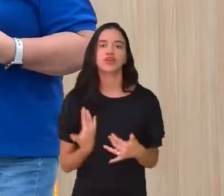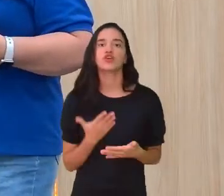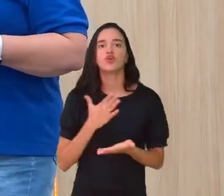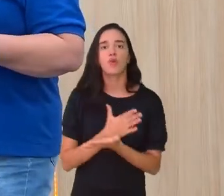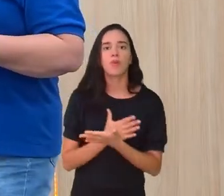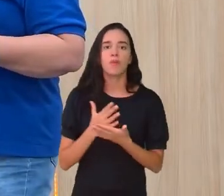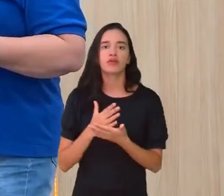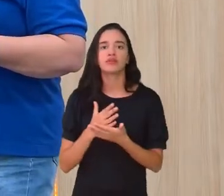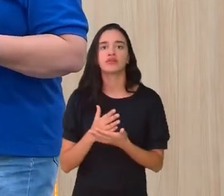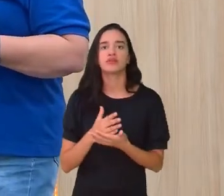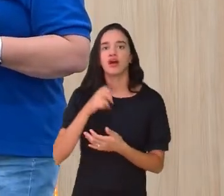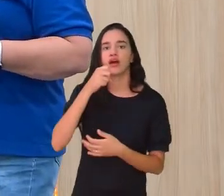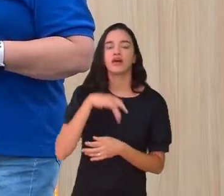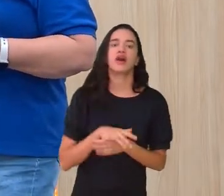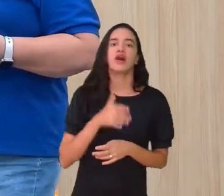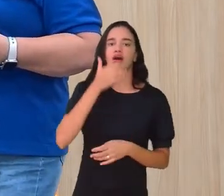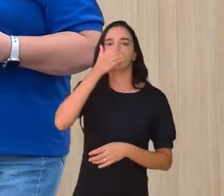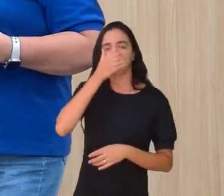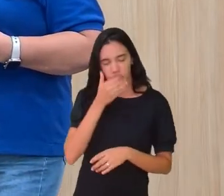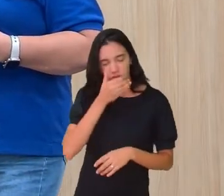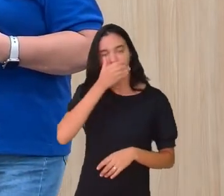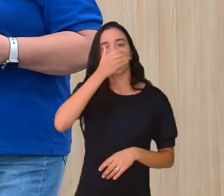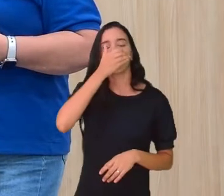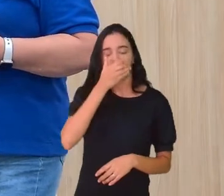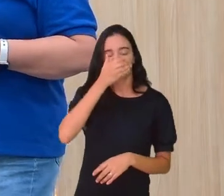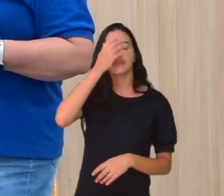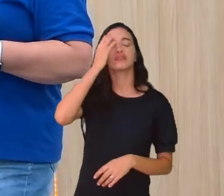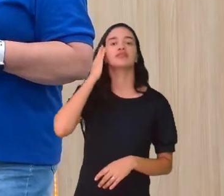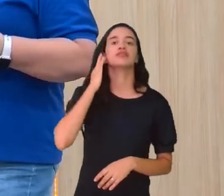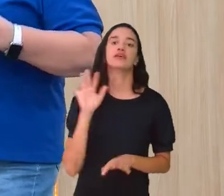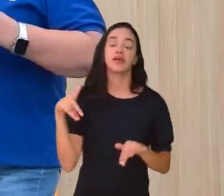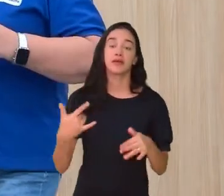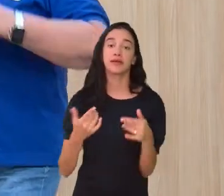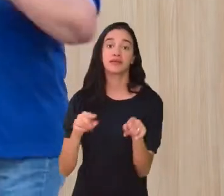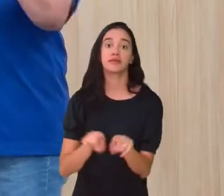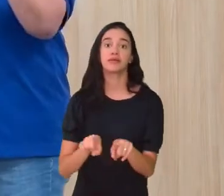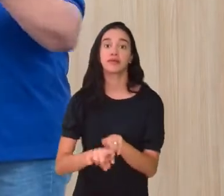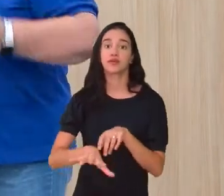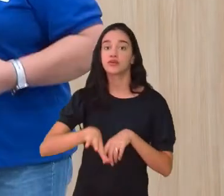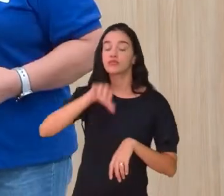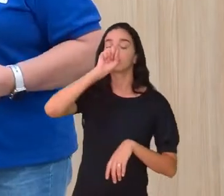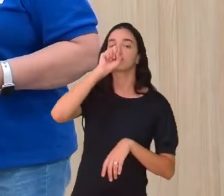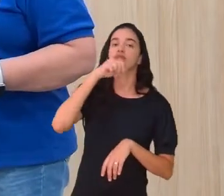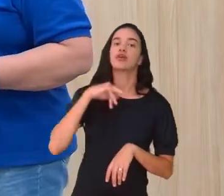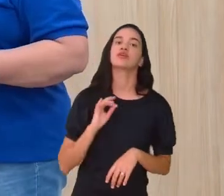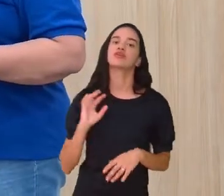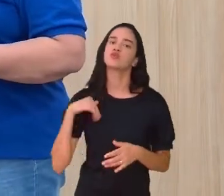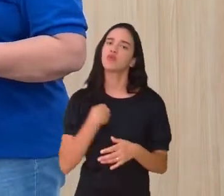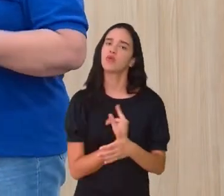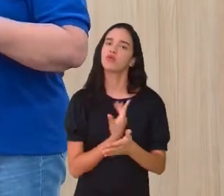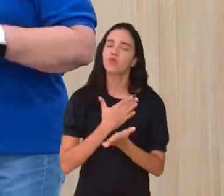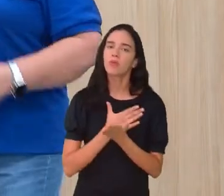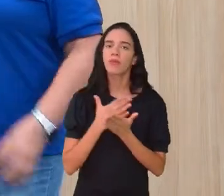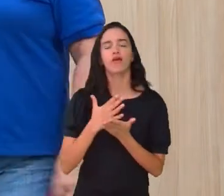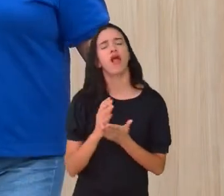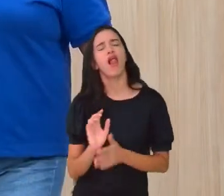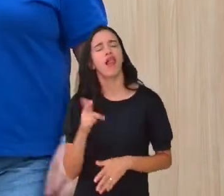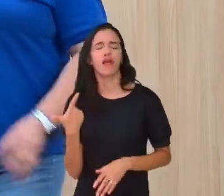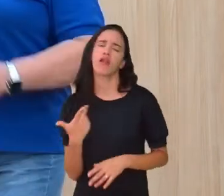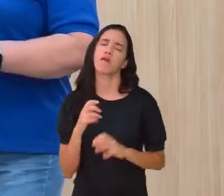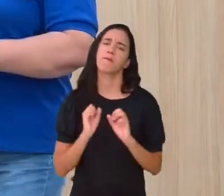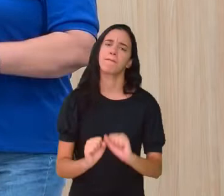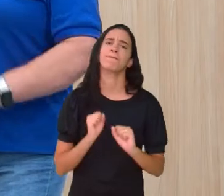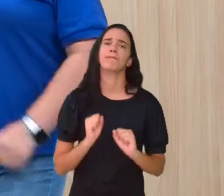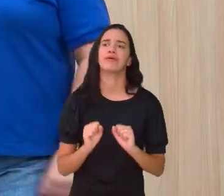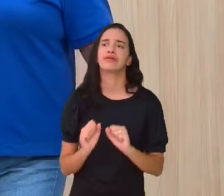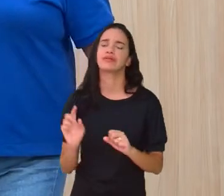espirrar, é também muitas vezes vindo daí. Partículas de poeira que entraram e a gente começa a espirrar. Claro que também pode ser